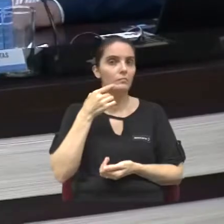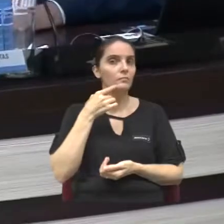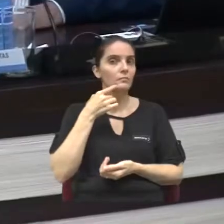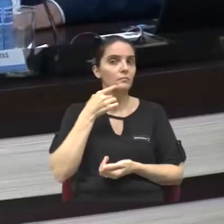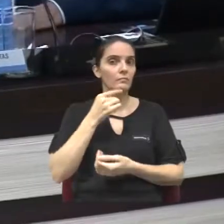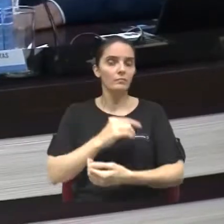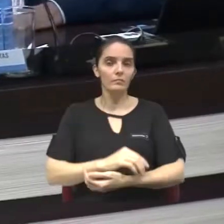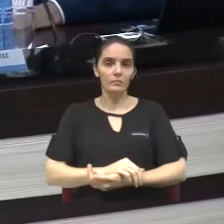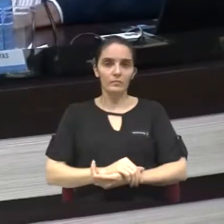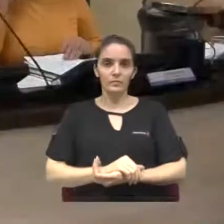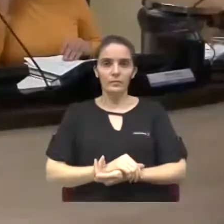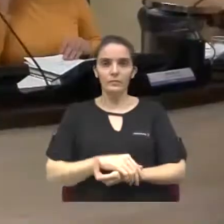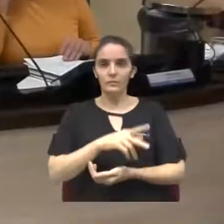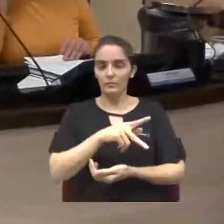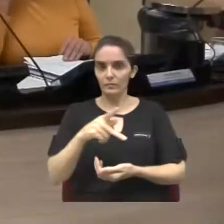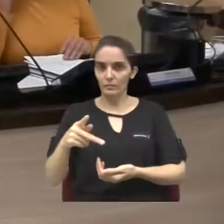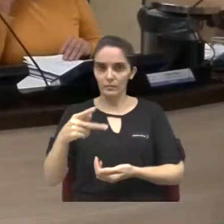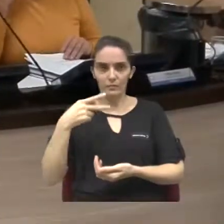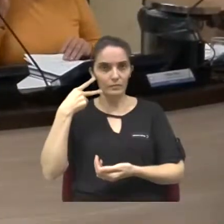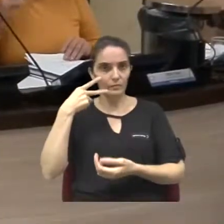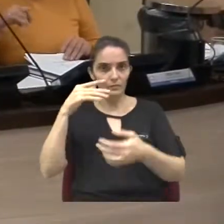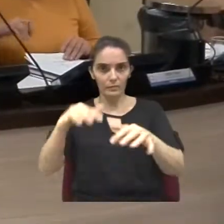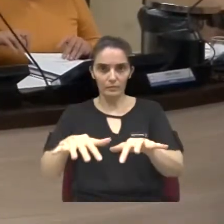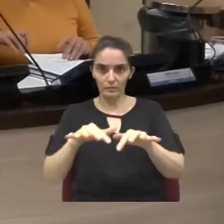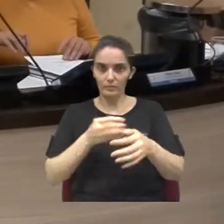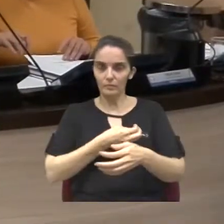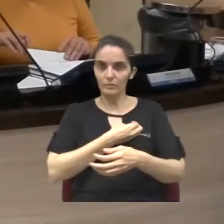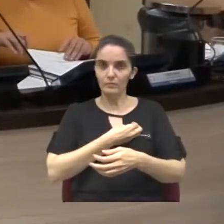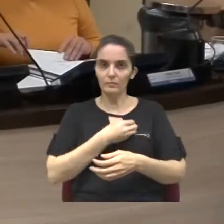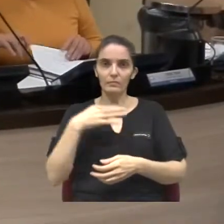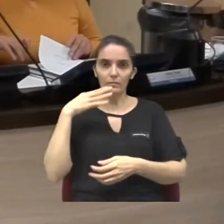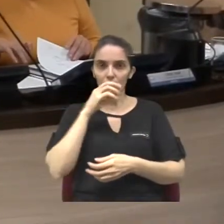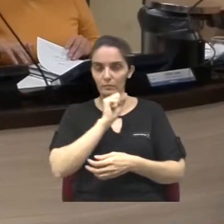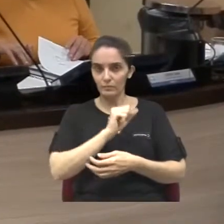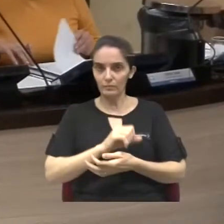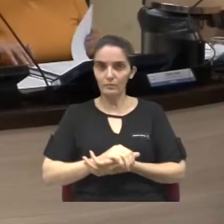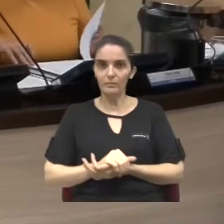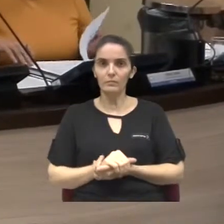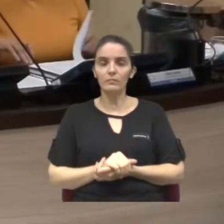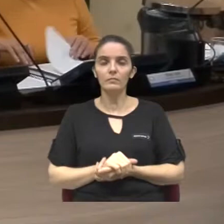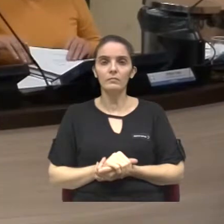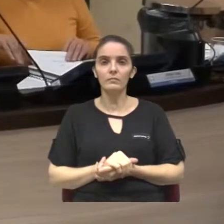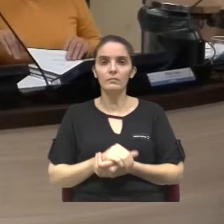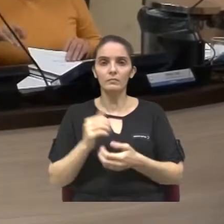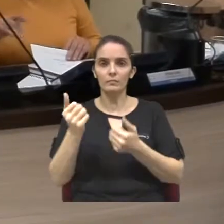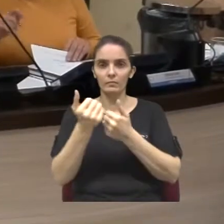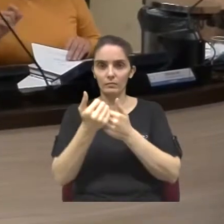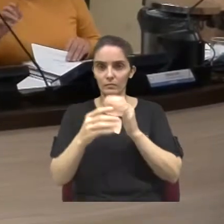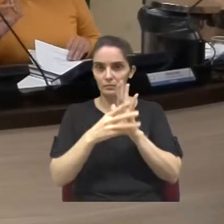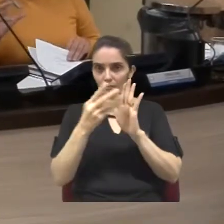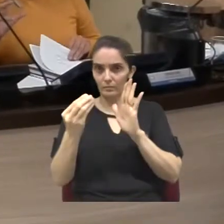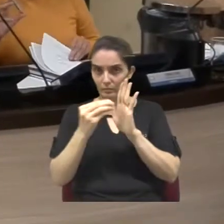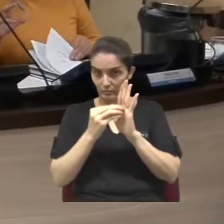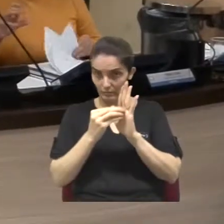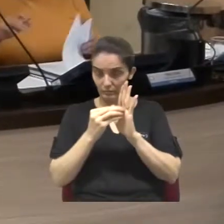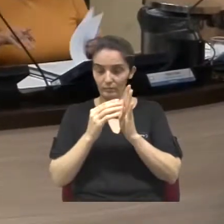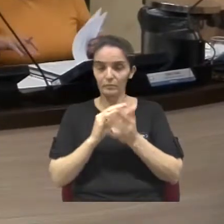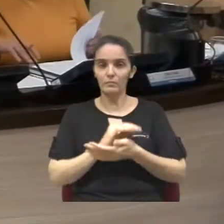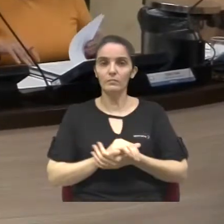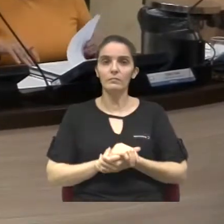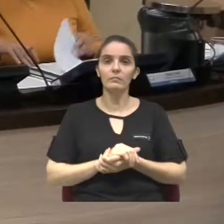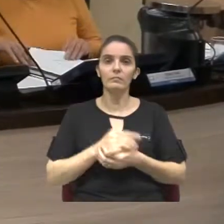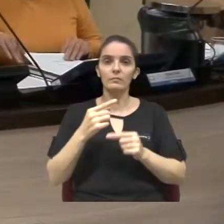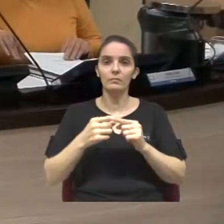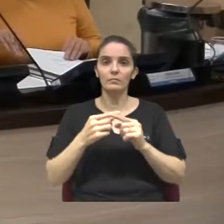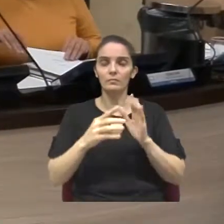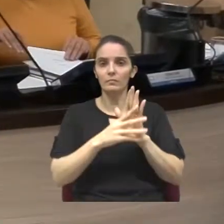Silva. Senhor presidente, nobres pares, pelo presente, rapidamente, essa subemenda à emenda é que a emenda